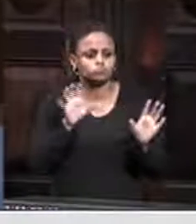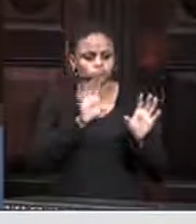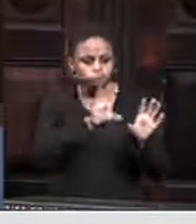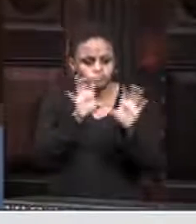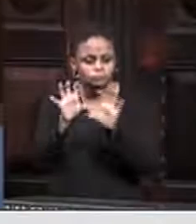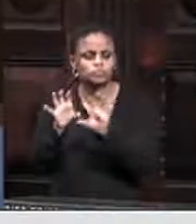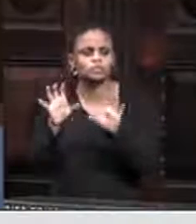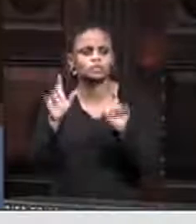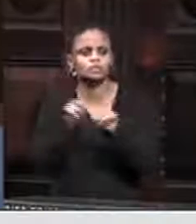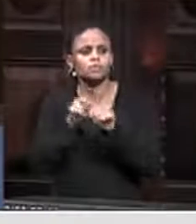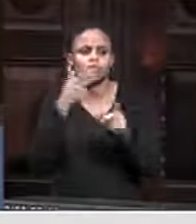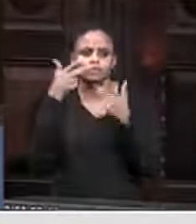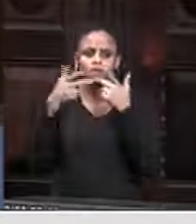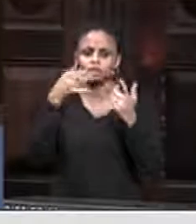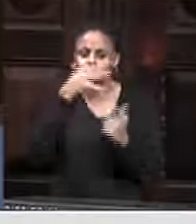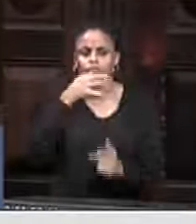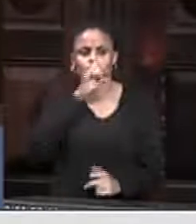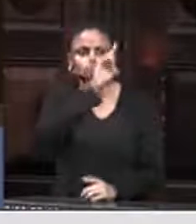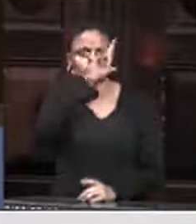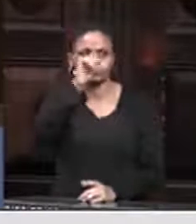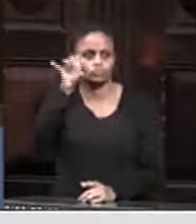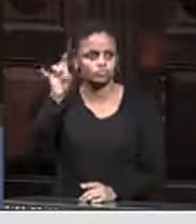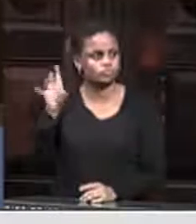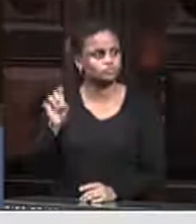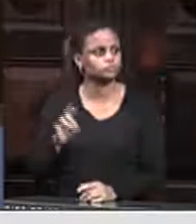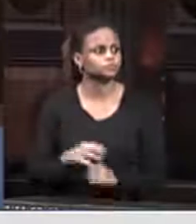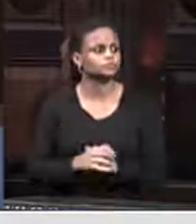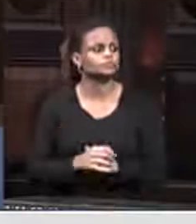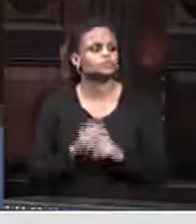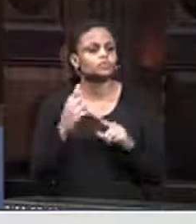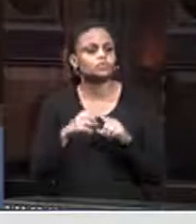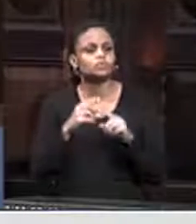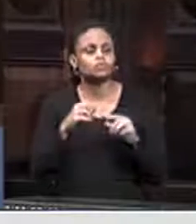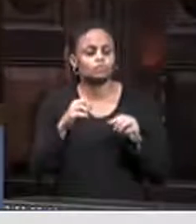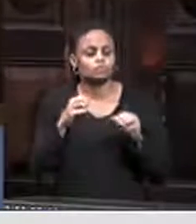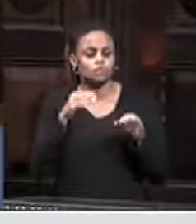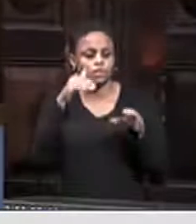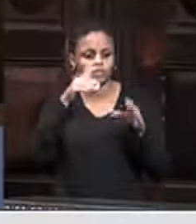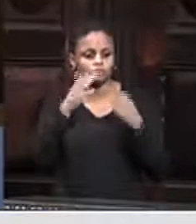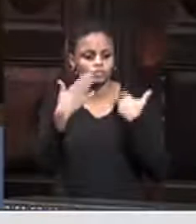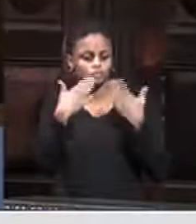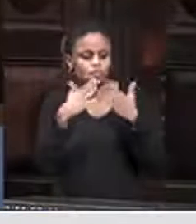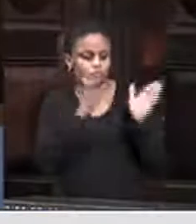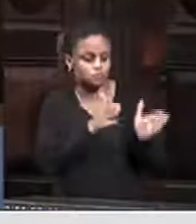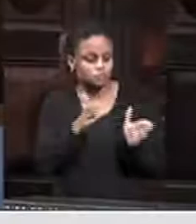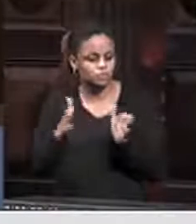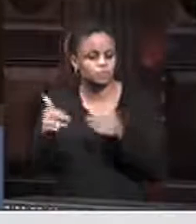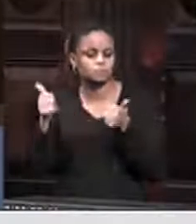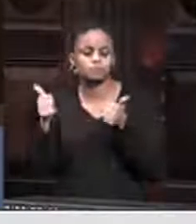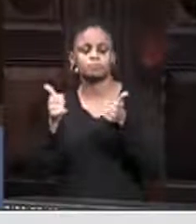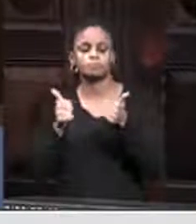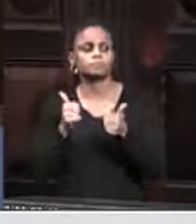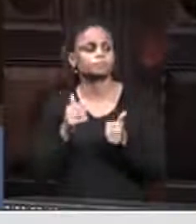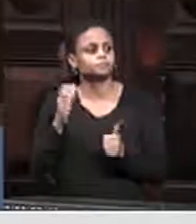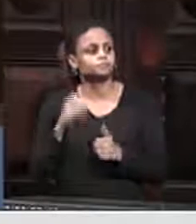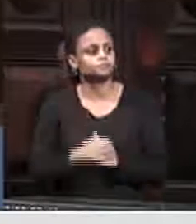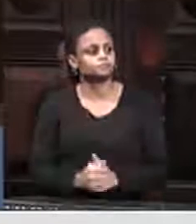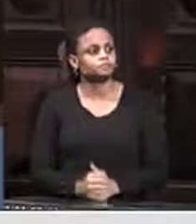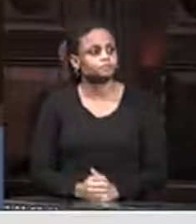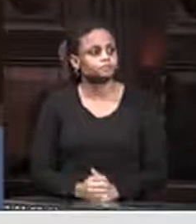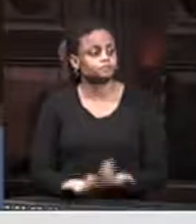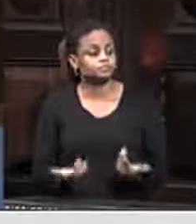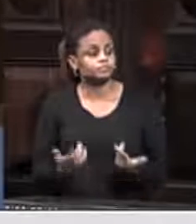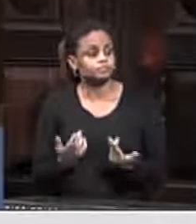se manifestar, de modo que esse processo possa transcorrer o mais rápido possível. Senhor presidente, eu acho que